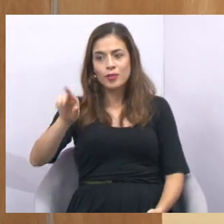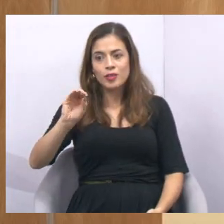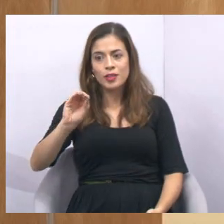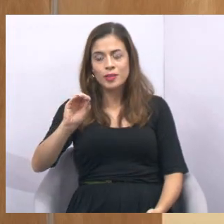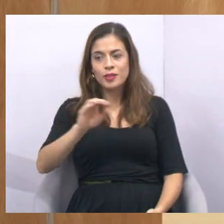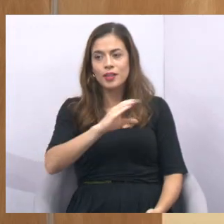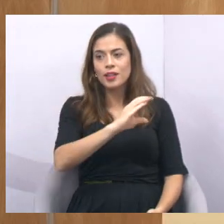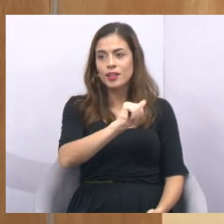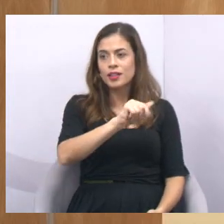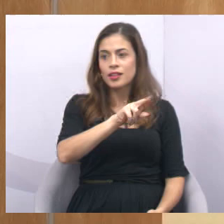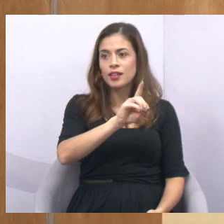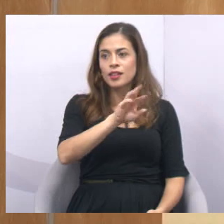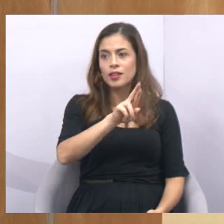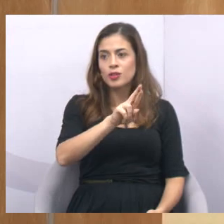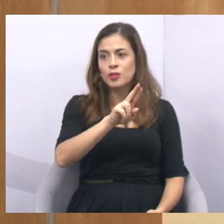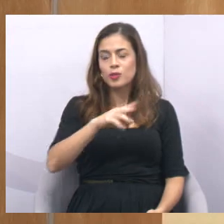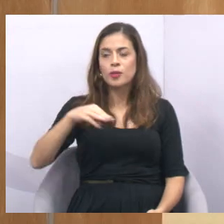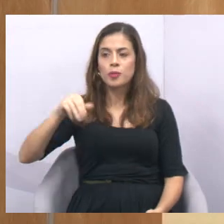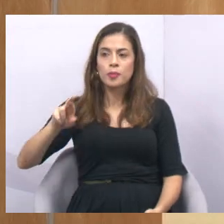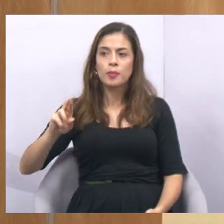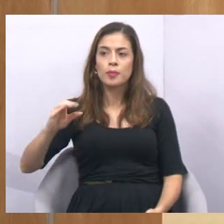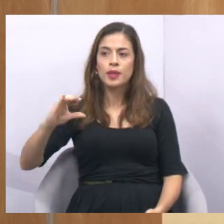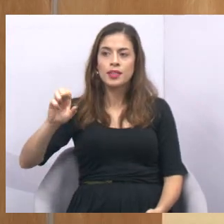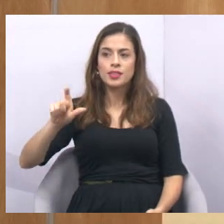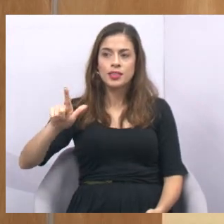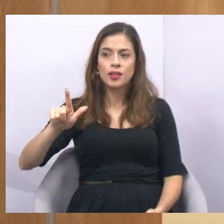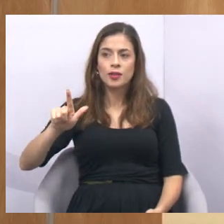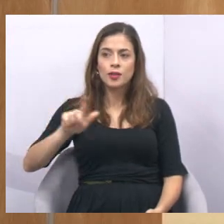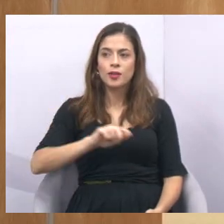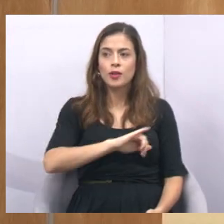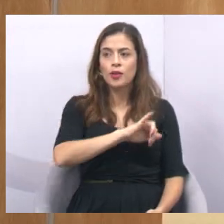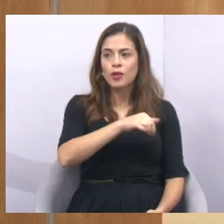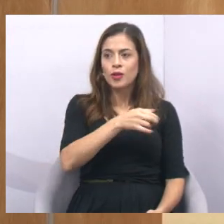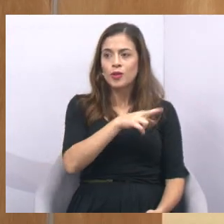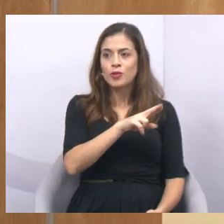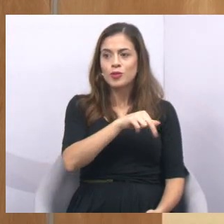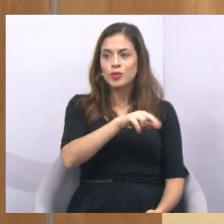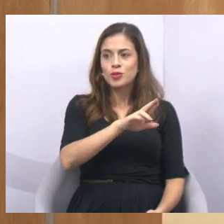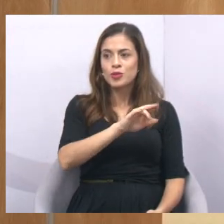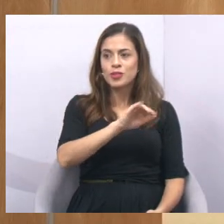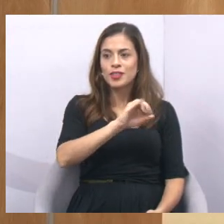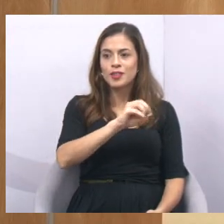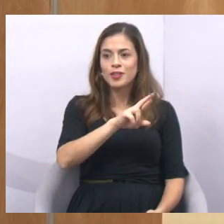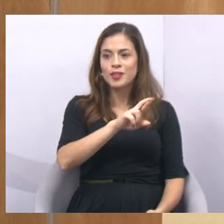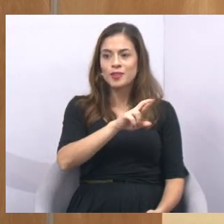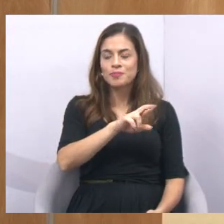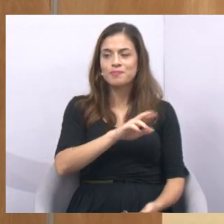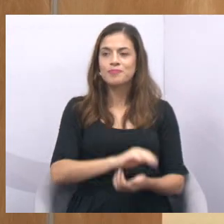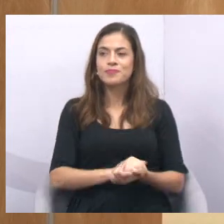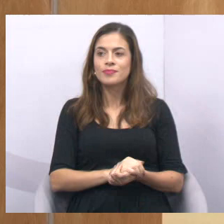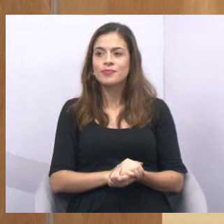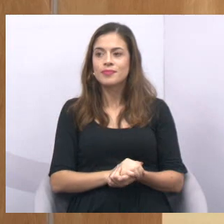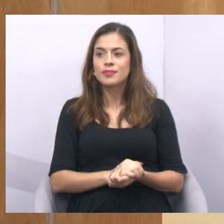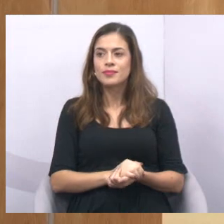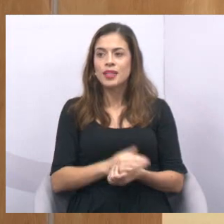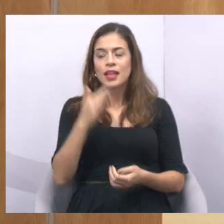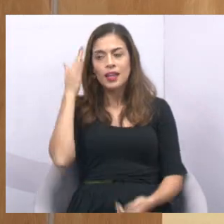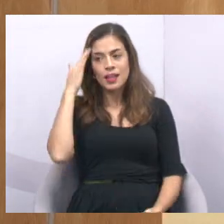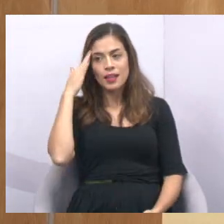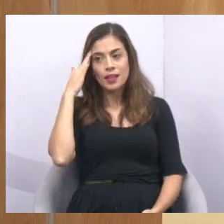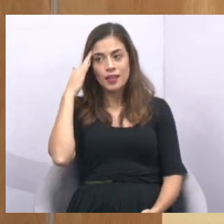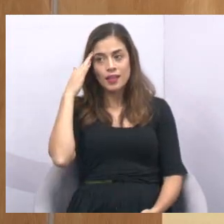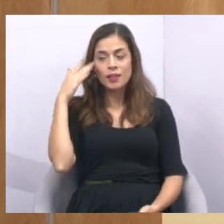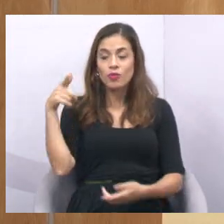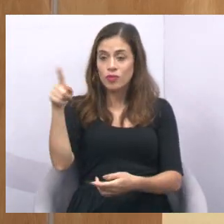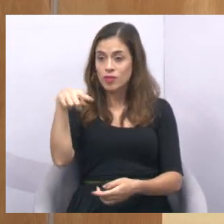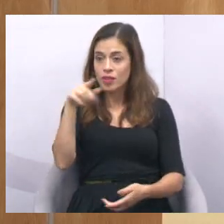Cadum, Marcel, Celai, o Júnior também como ex-atleta, e falar para vocês, os